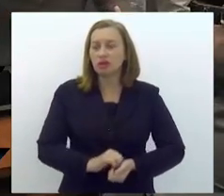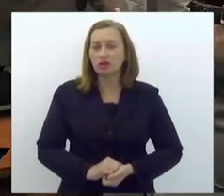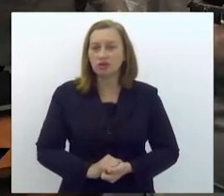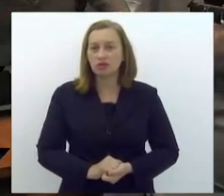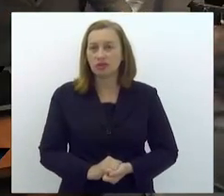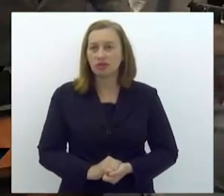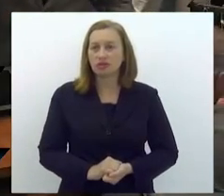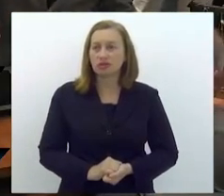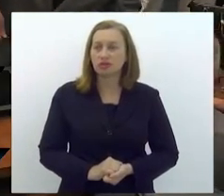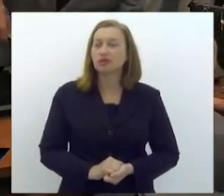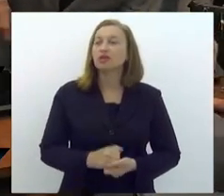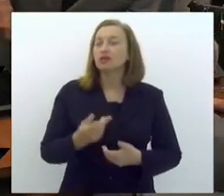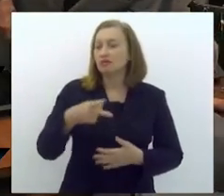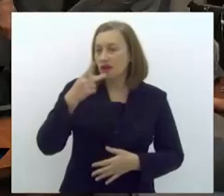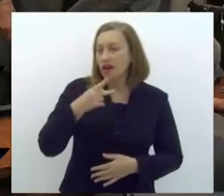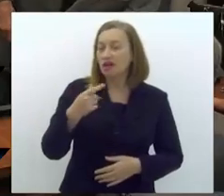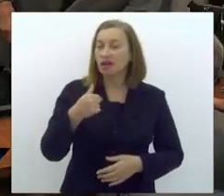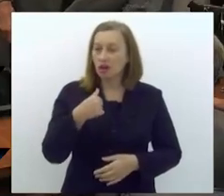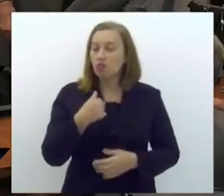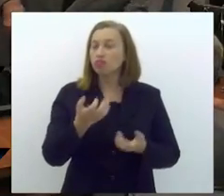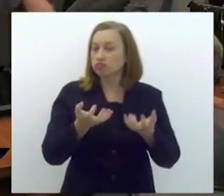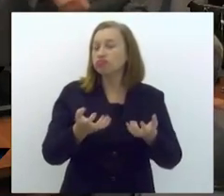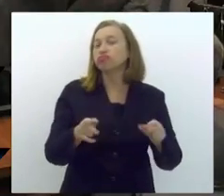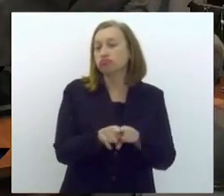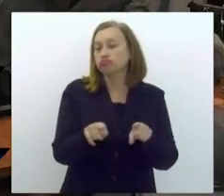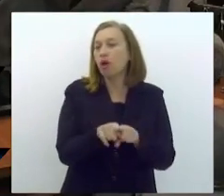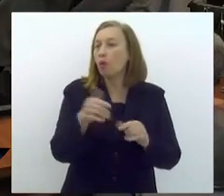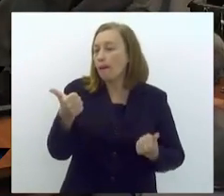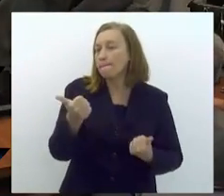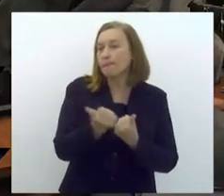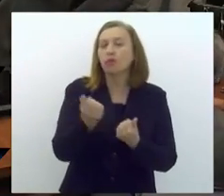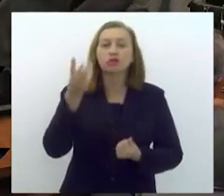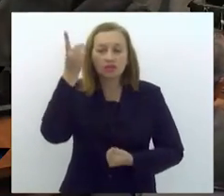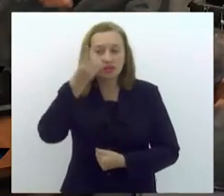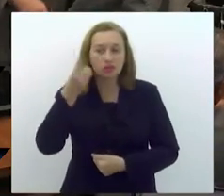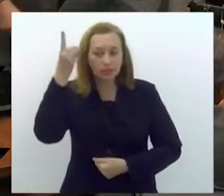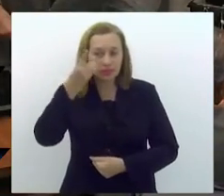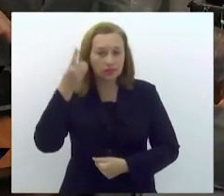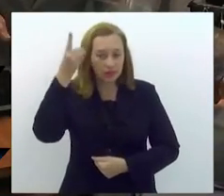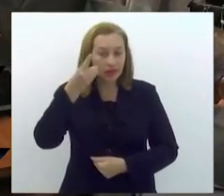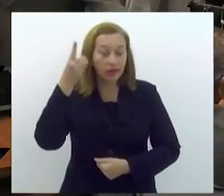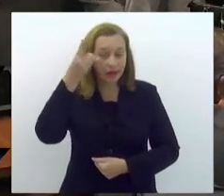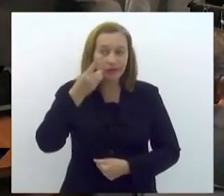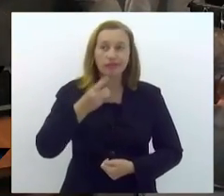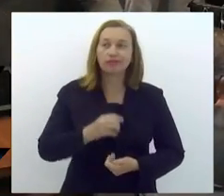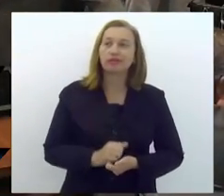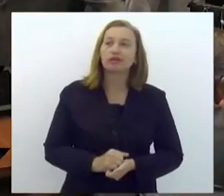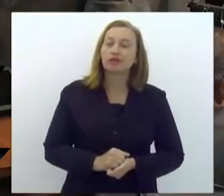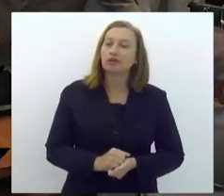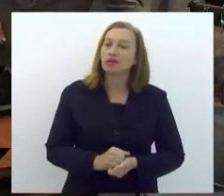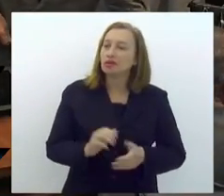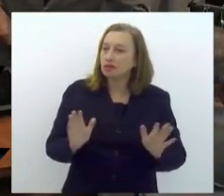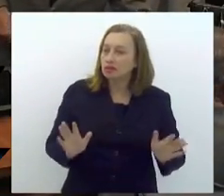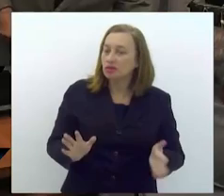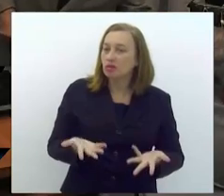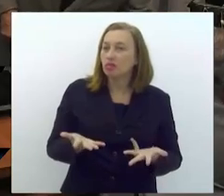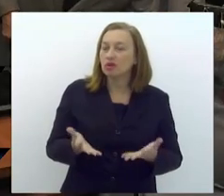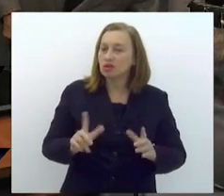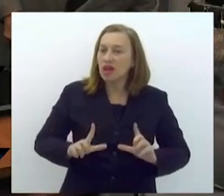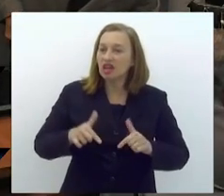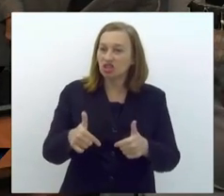eu quero manifestar também meu apoio adaptada por essa esse ato que